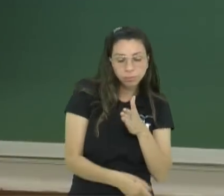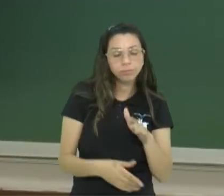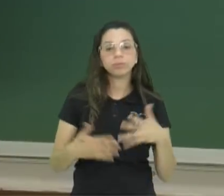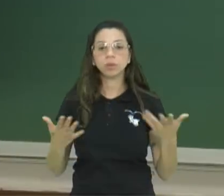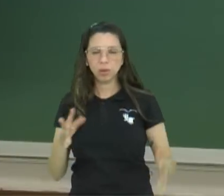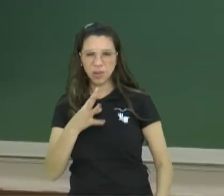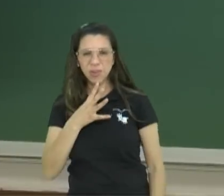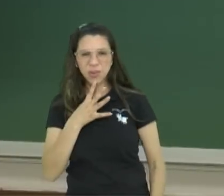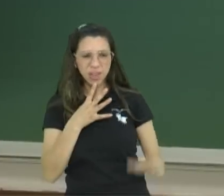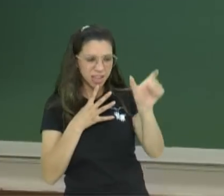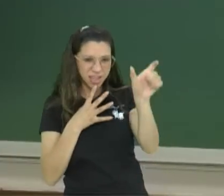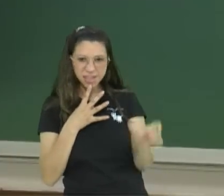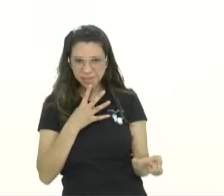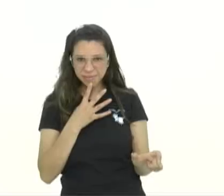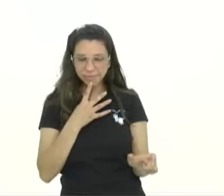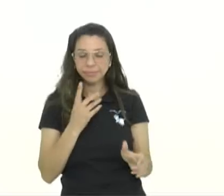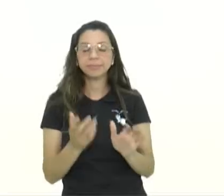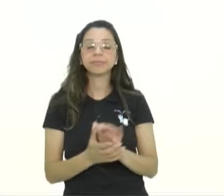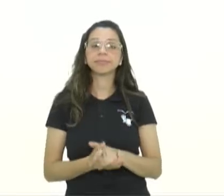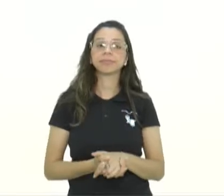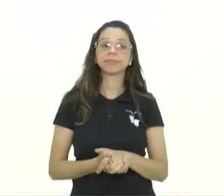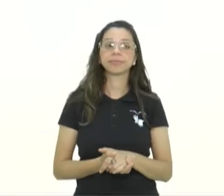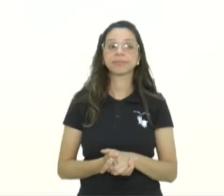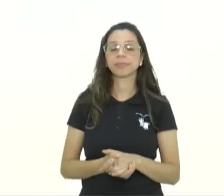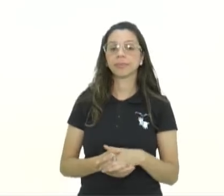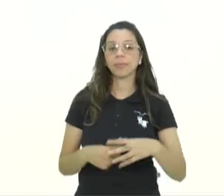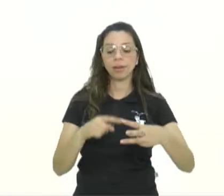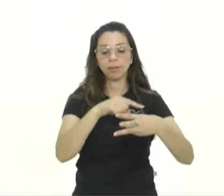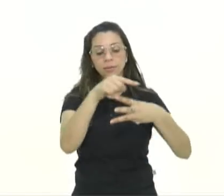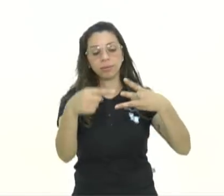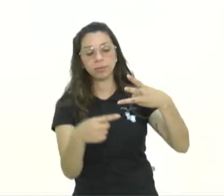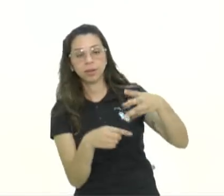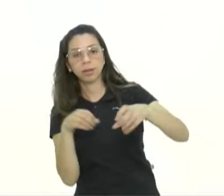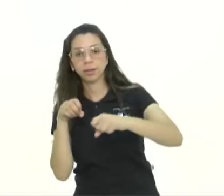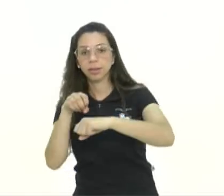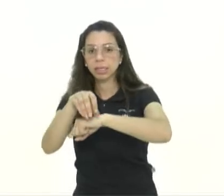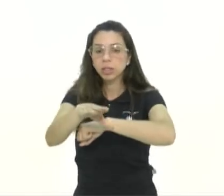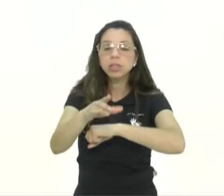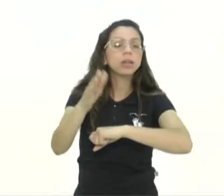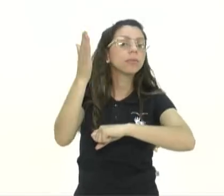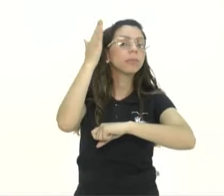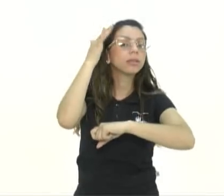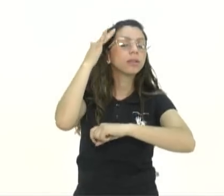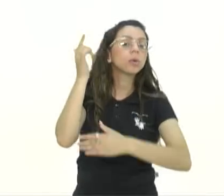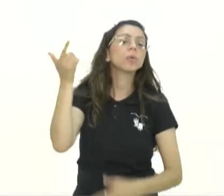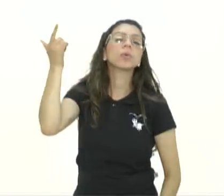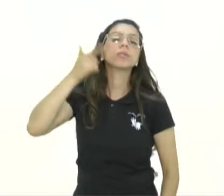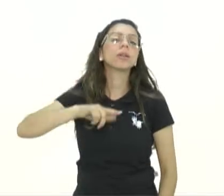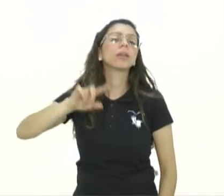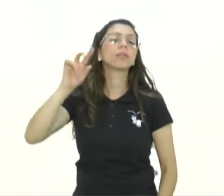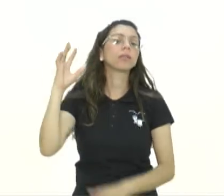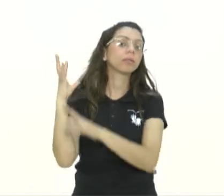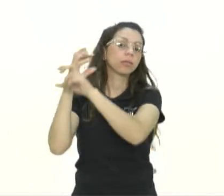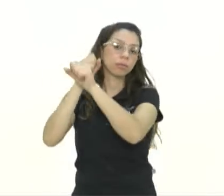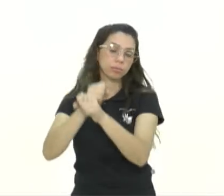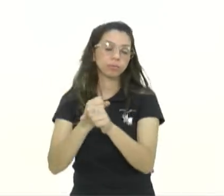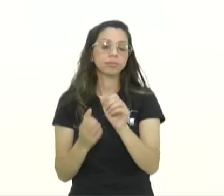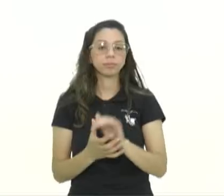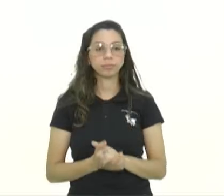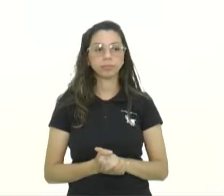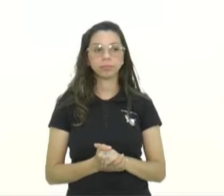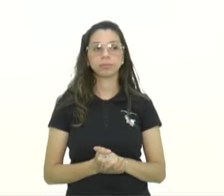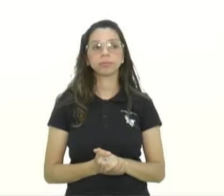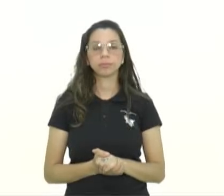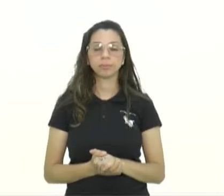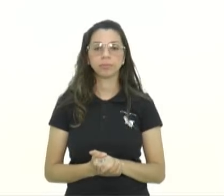sabe quem é ele? Eu trouxe 3 dicas aqui para ver se vocês conseguem lembrar, se não lembrou ainda.